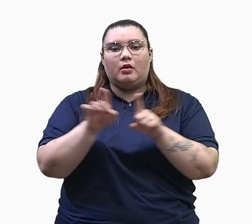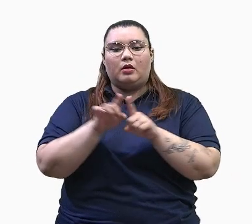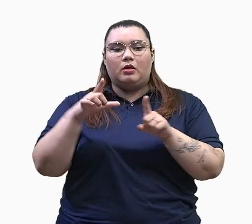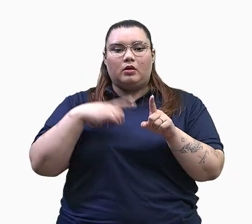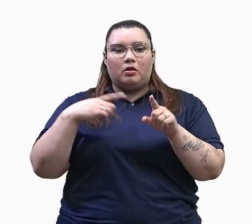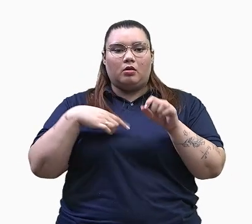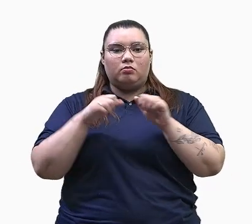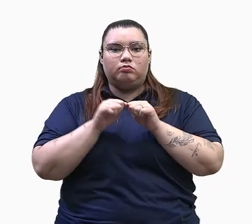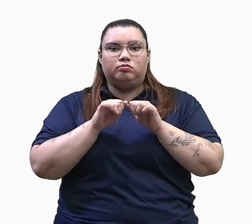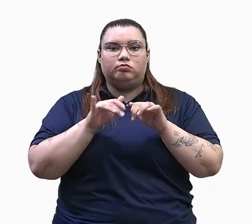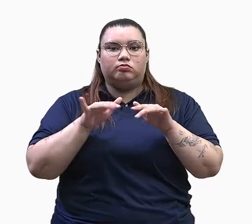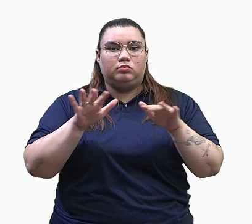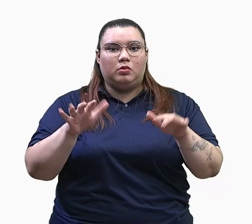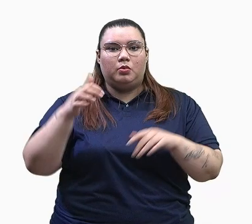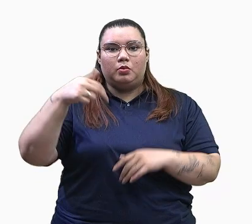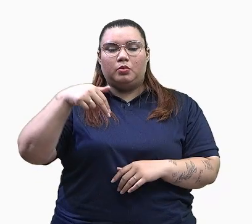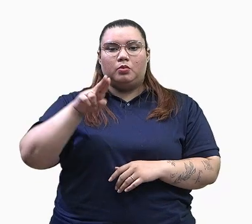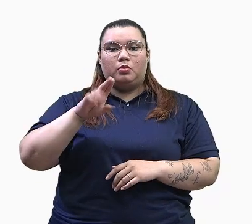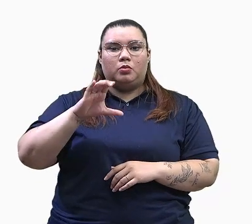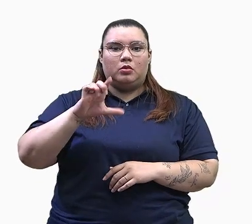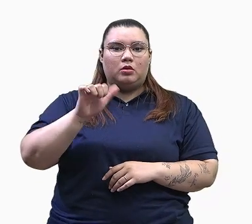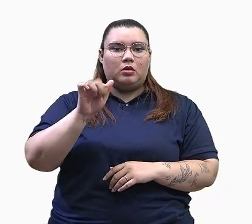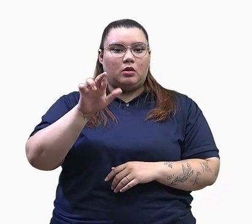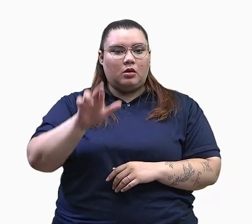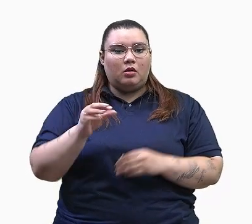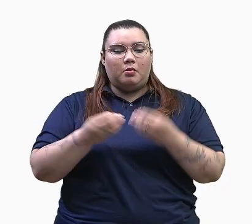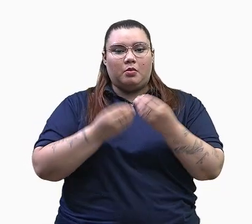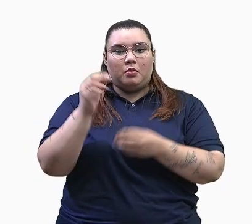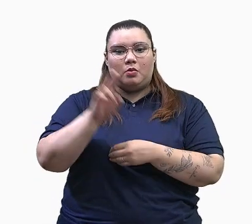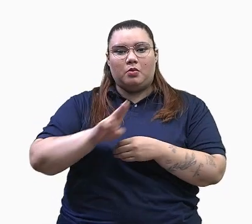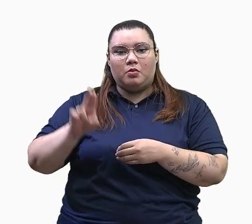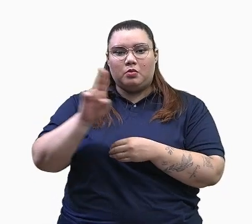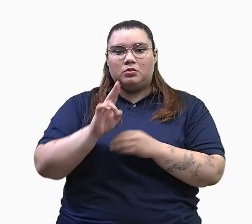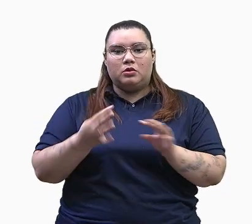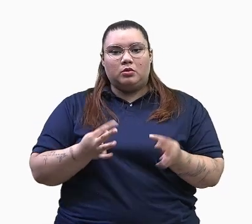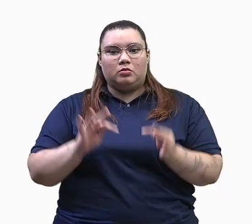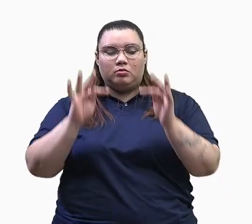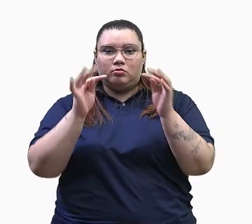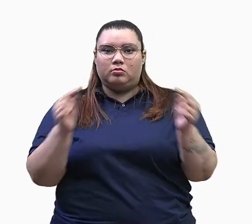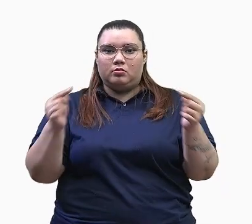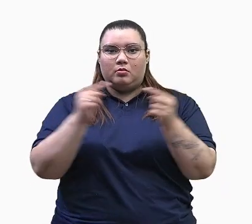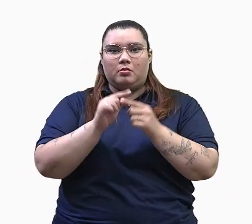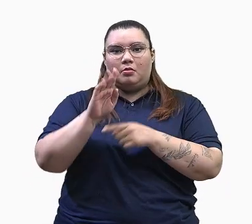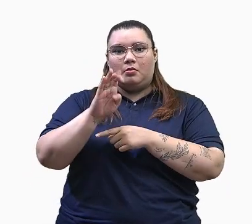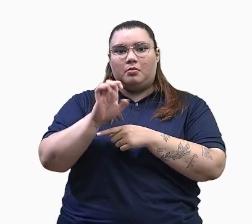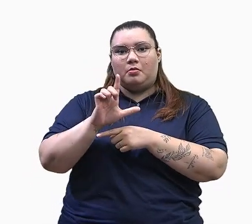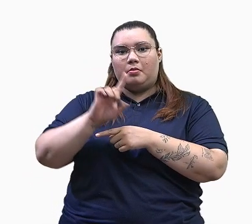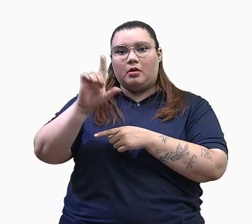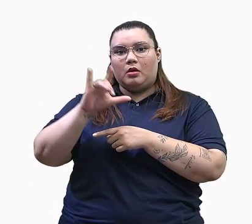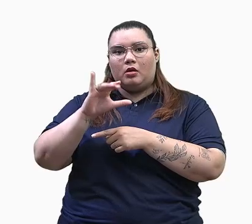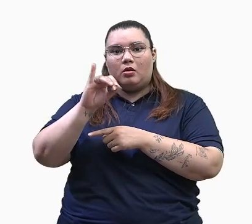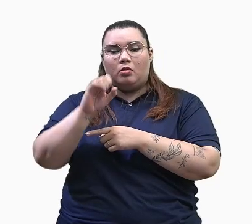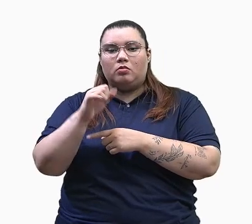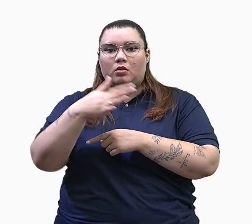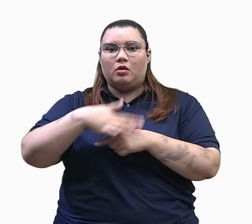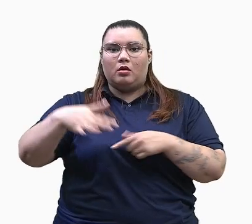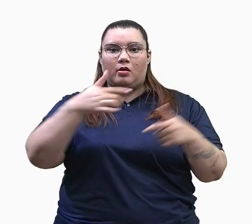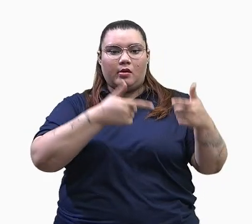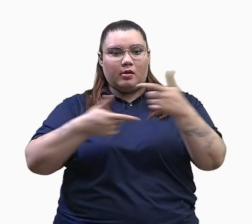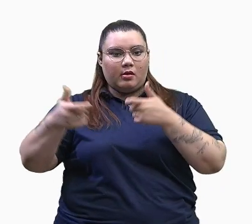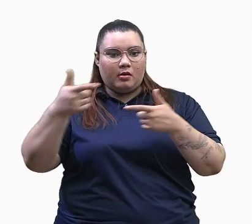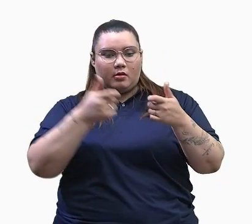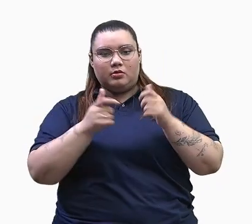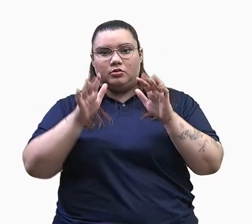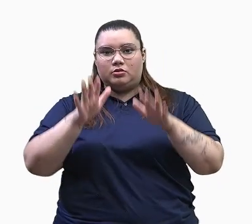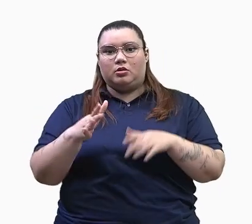proliferação nuclear com o risco de uso da tecnologia para fins bélicos, né, para fins ali de guerra, como também nós já